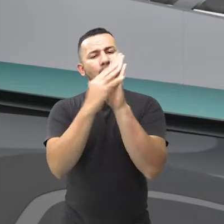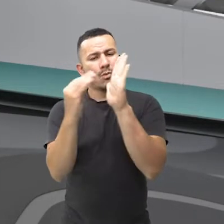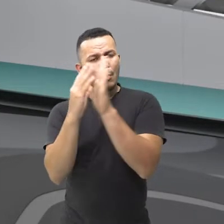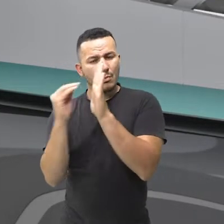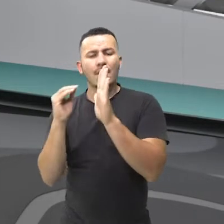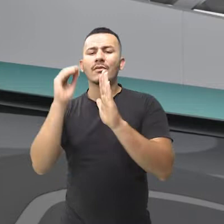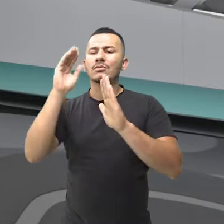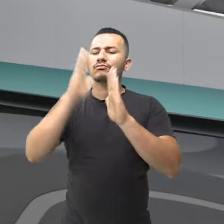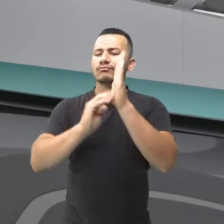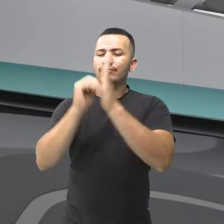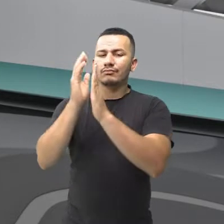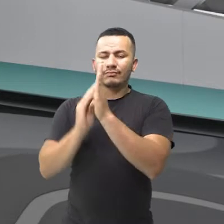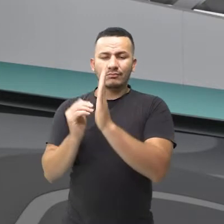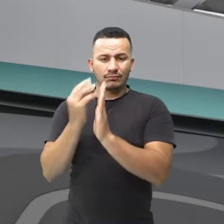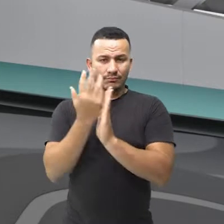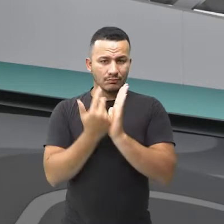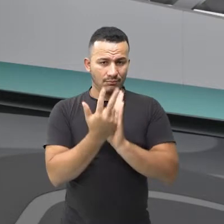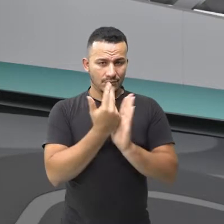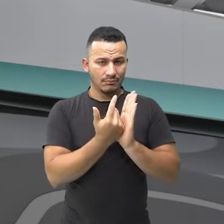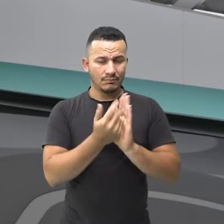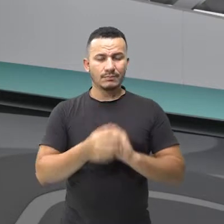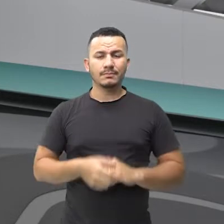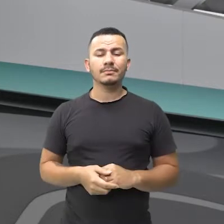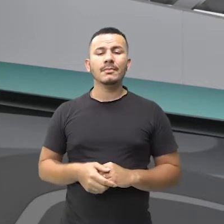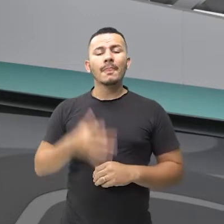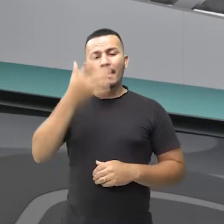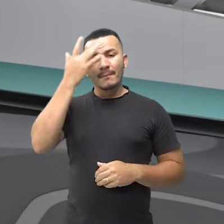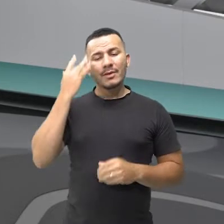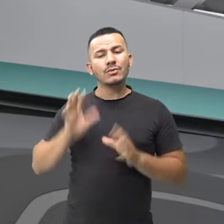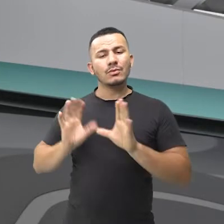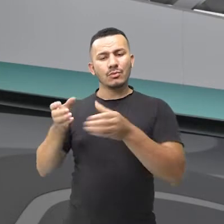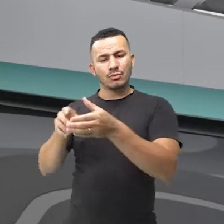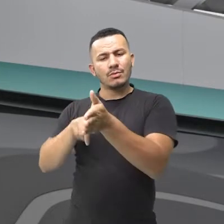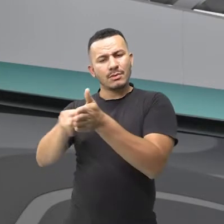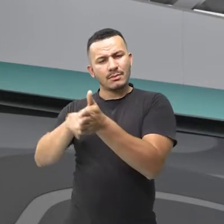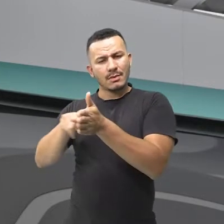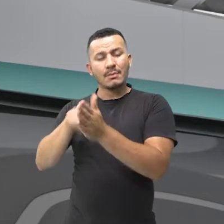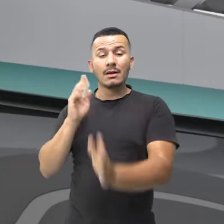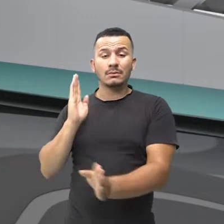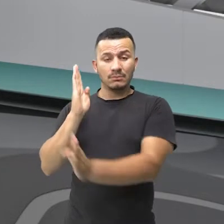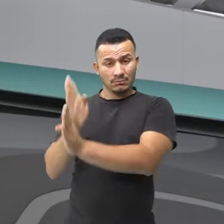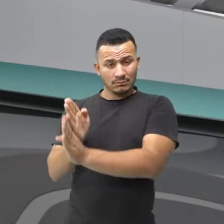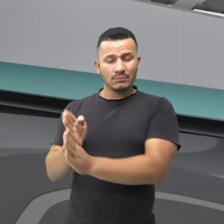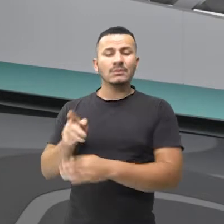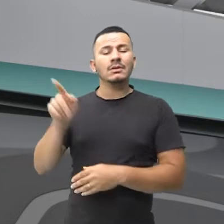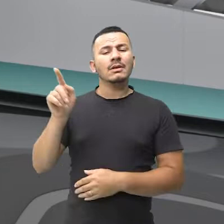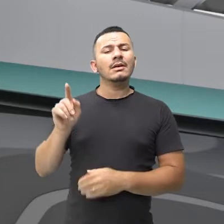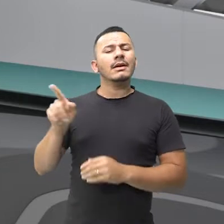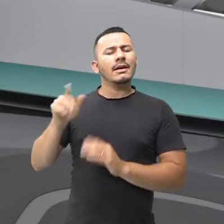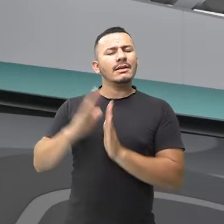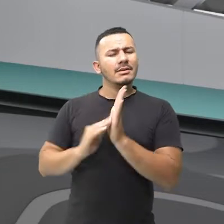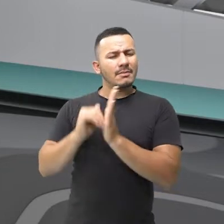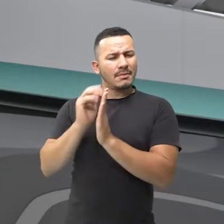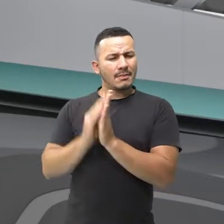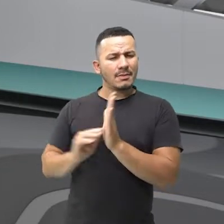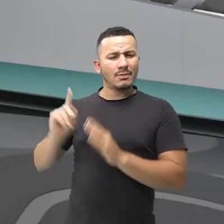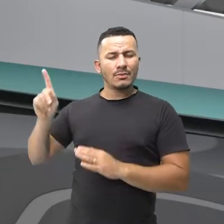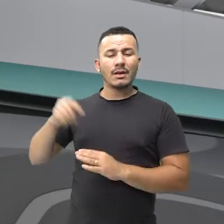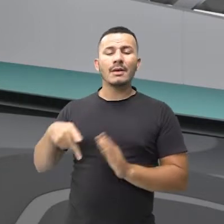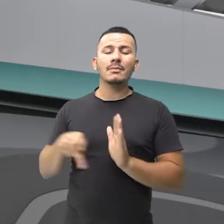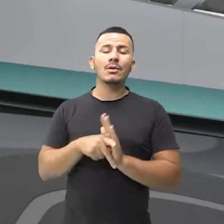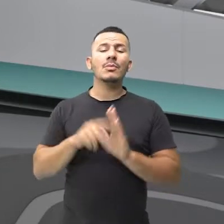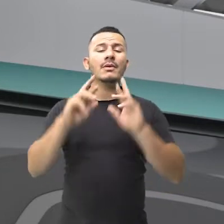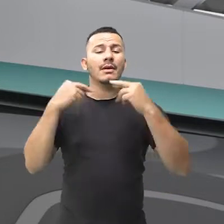imagens. E alguns estudiosos falam que essa pintura é ritualística, porque